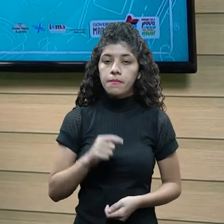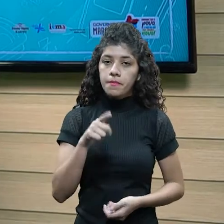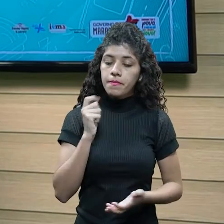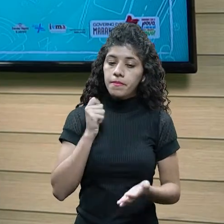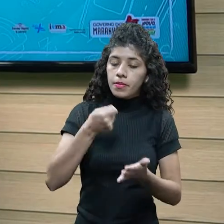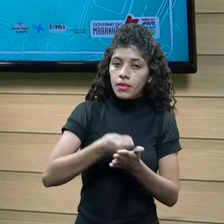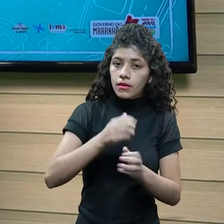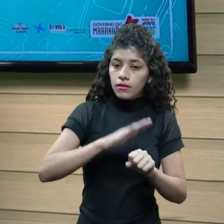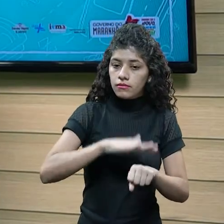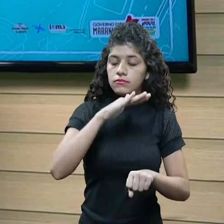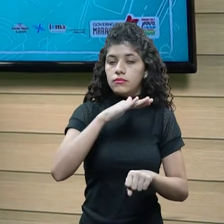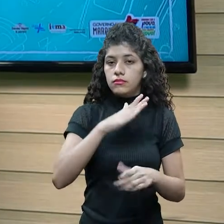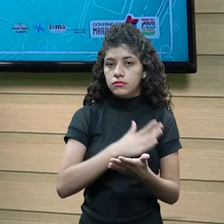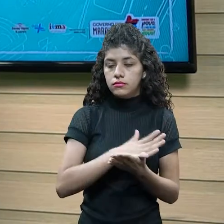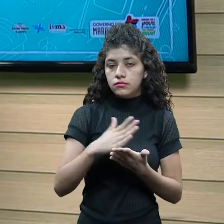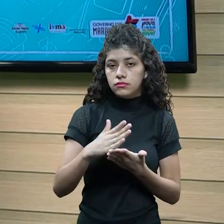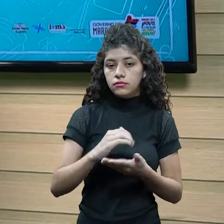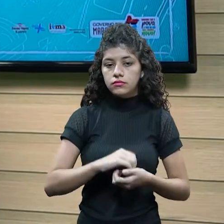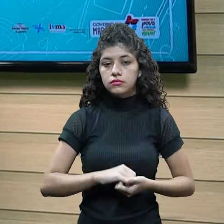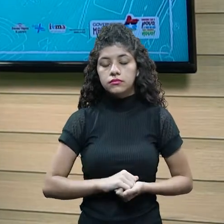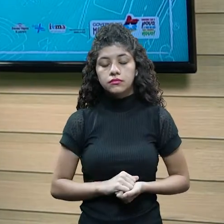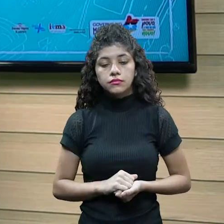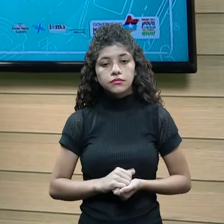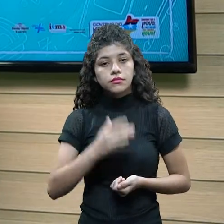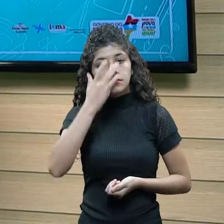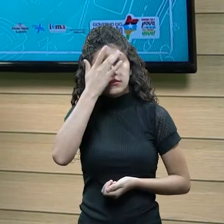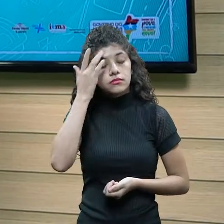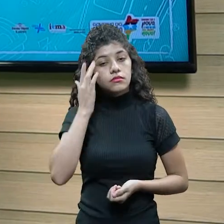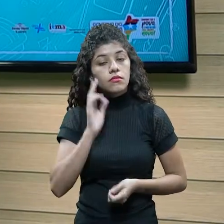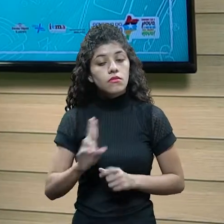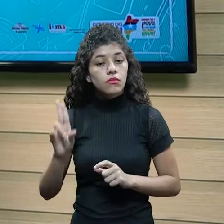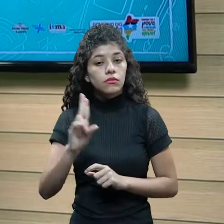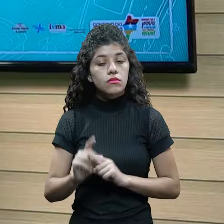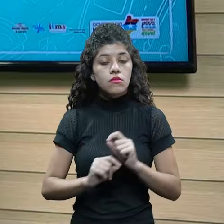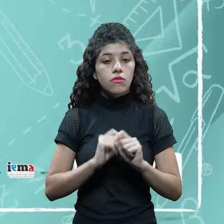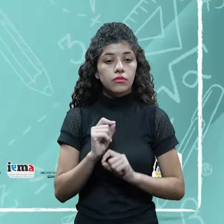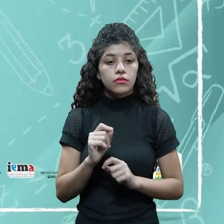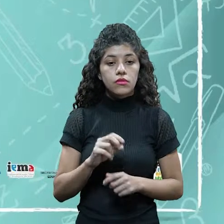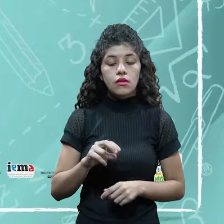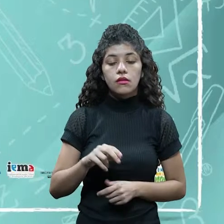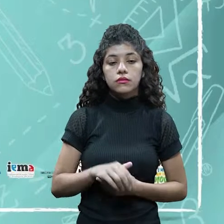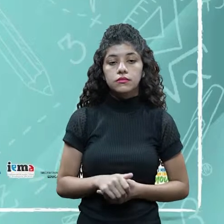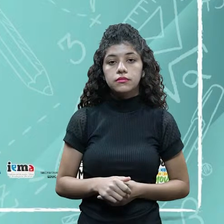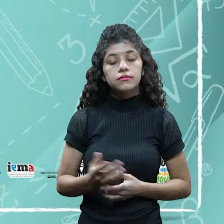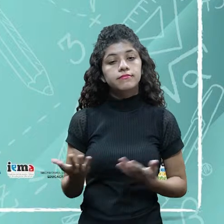mais em relação ao capital inicial. Normalmente as pessoas utilizam em financiamentos.